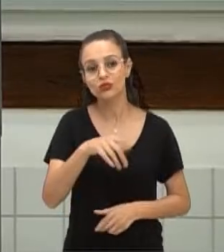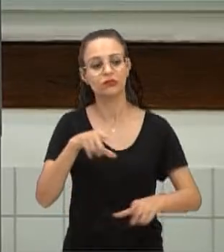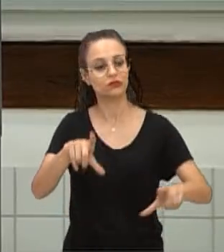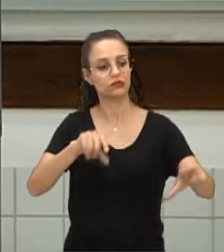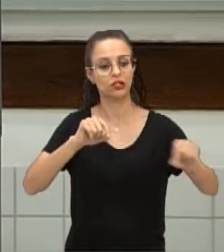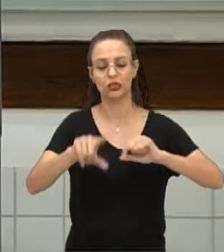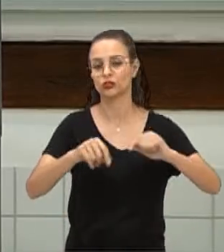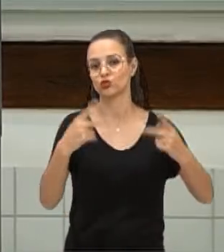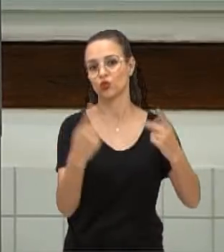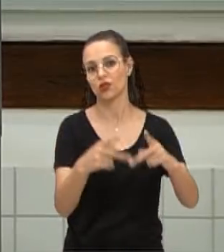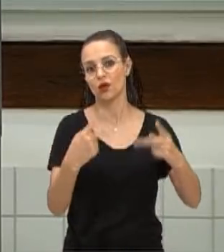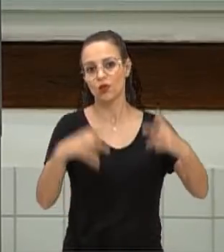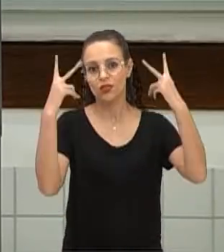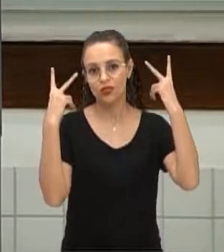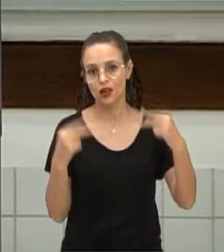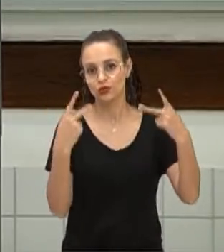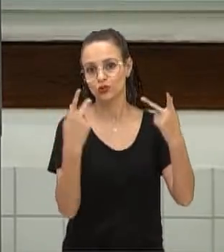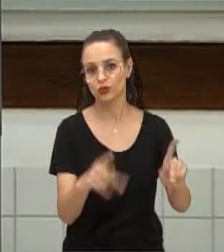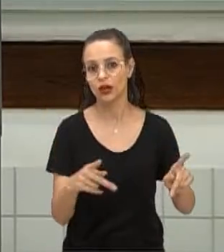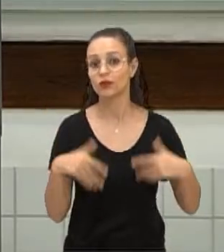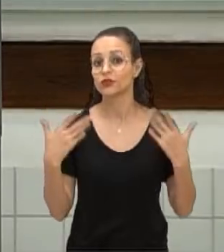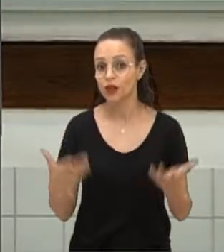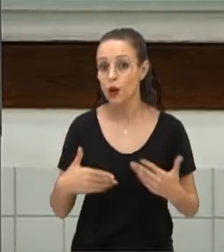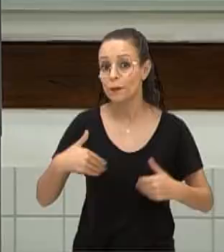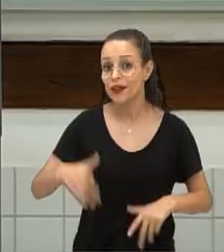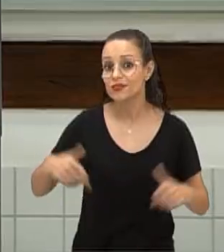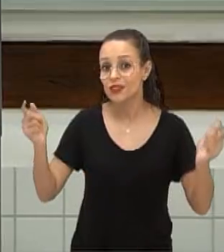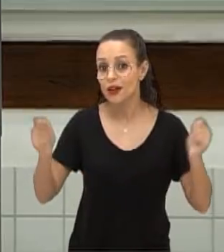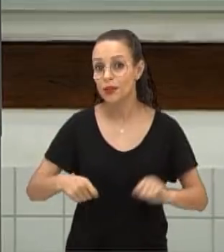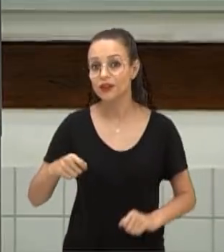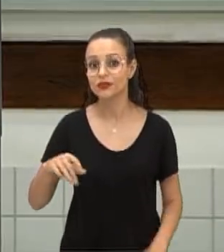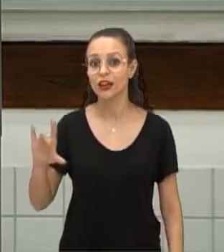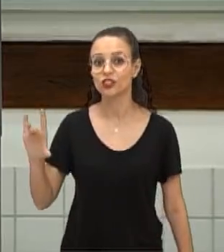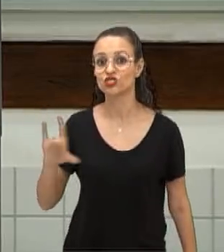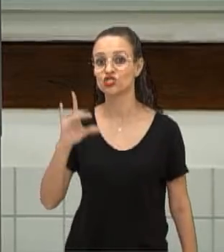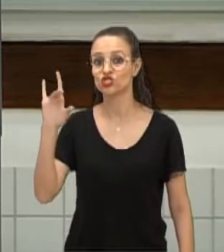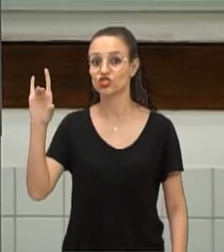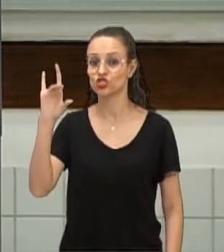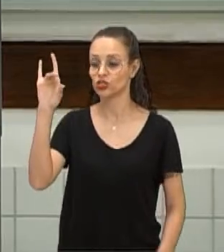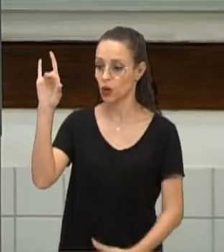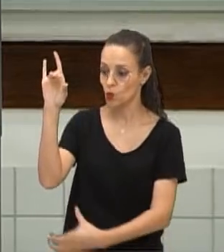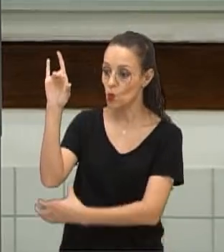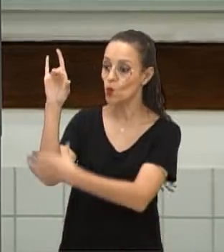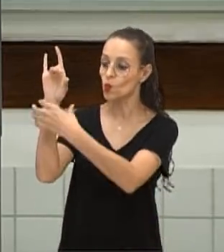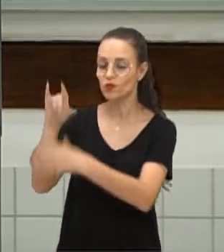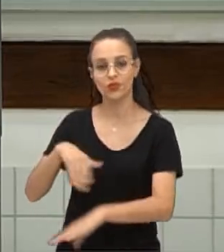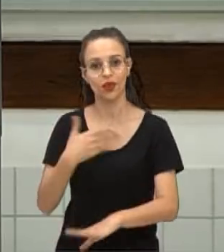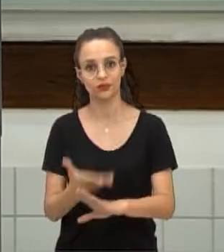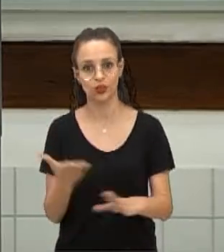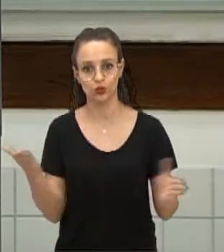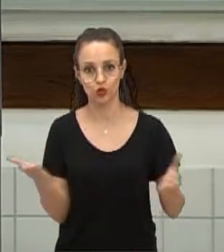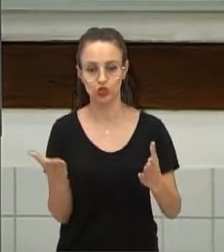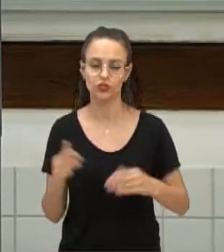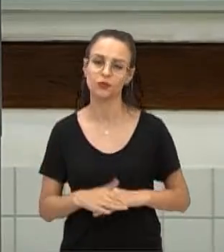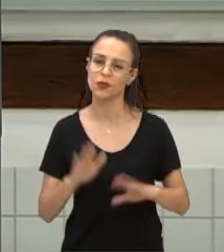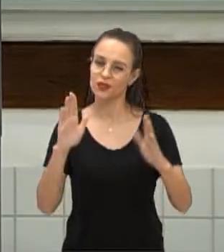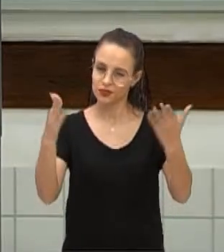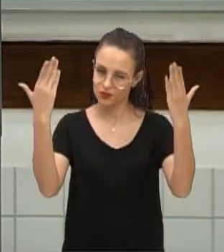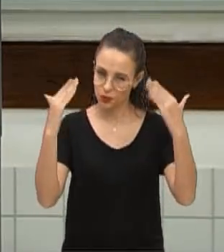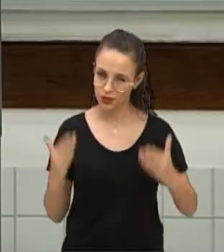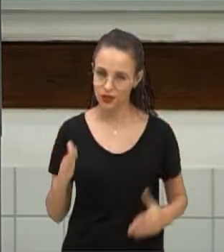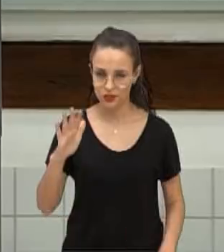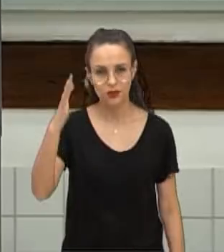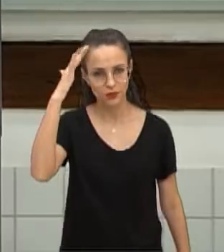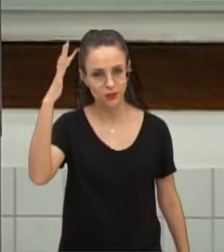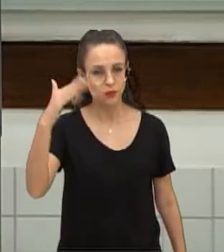Nesse caso, a mais capacitada, no caso as girafas de pescoço longo, permaneceram, estão aí com a gente. Mas vamos analisar melhor essa teoria